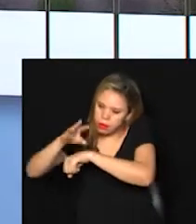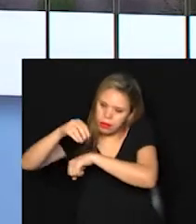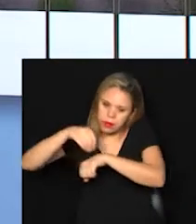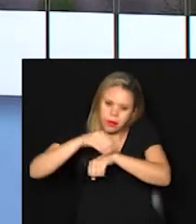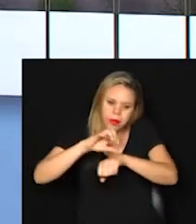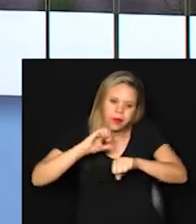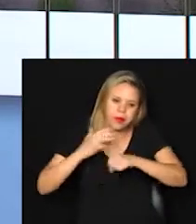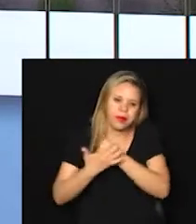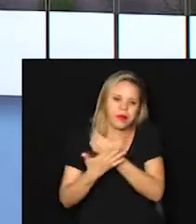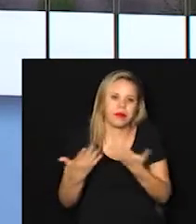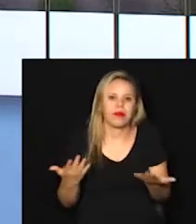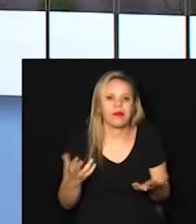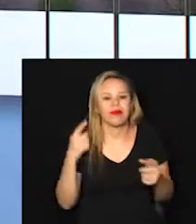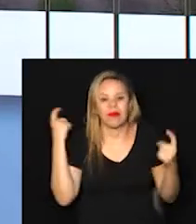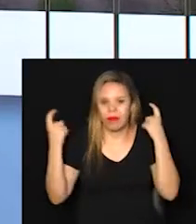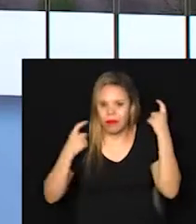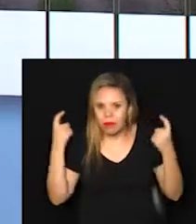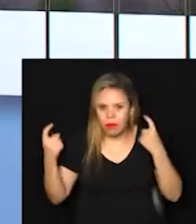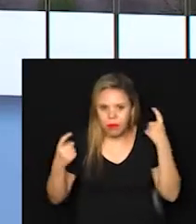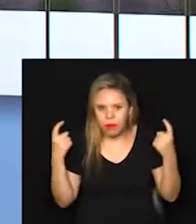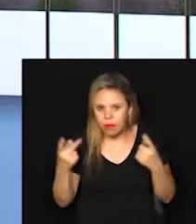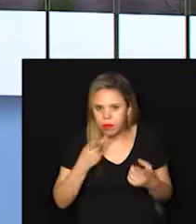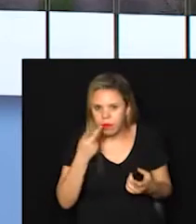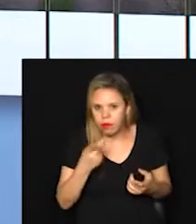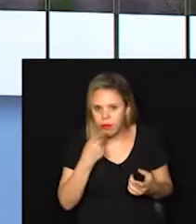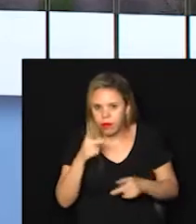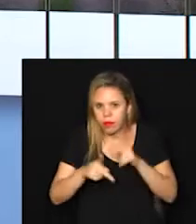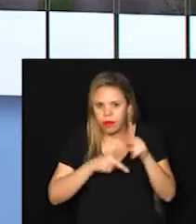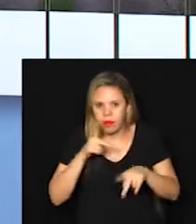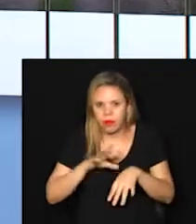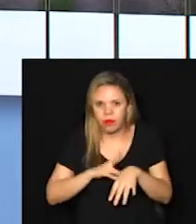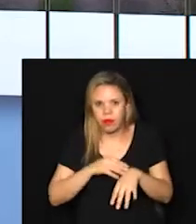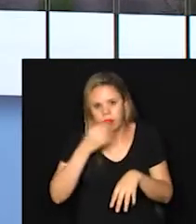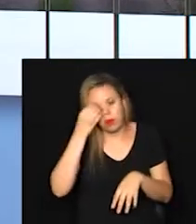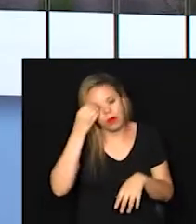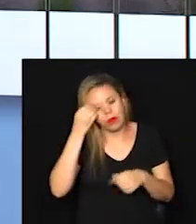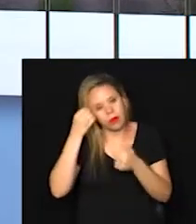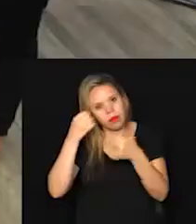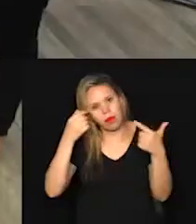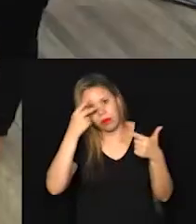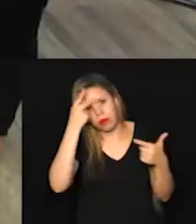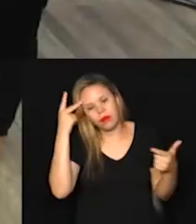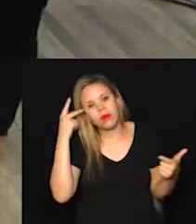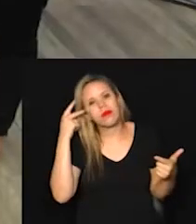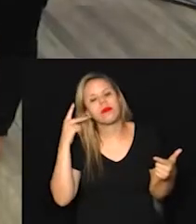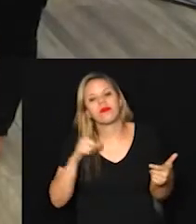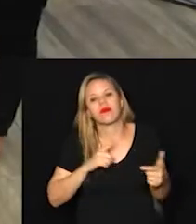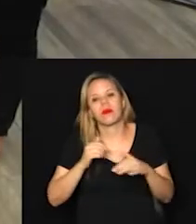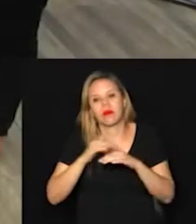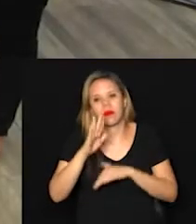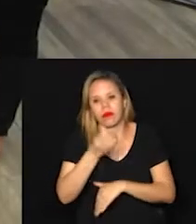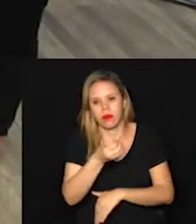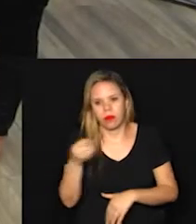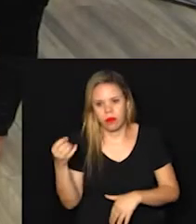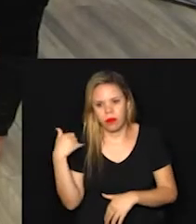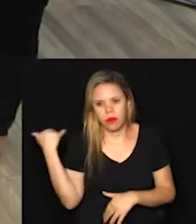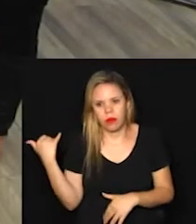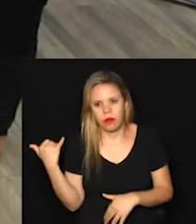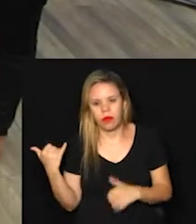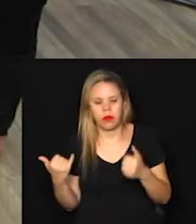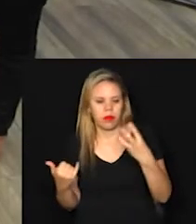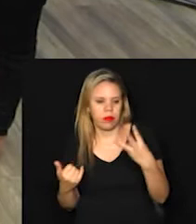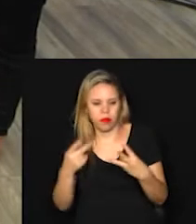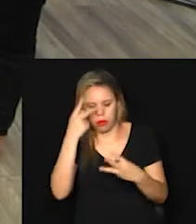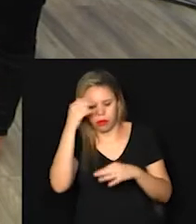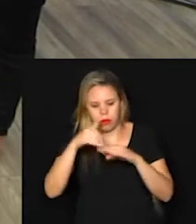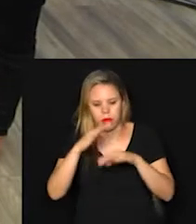Covid, a gente se preocupa quando a gente fala dessas vítimas, né? Olha, 12 dessas vítimas tinham mais de 60 anos, 3